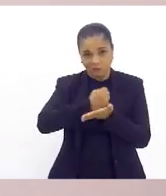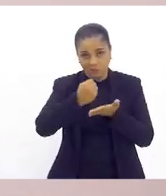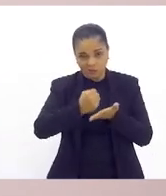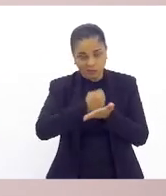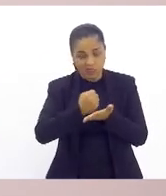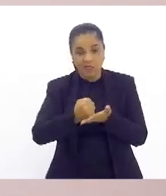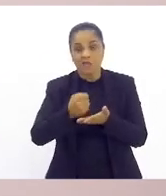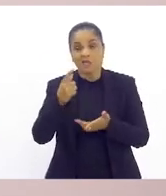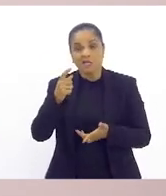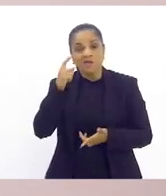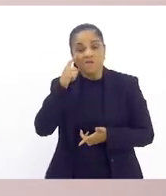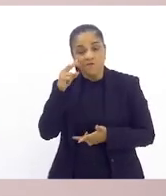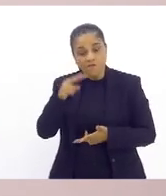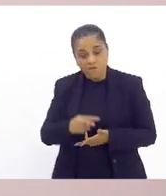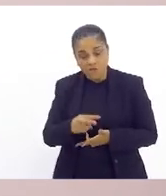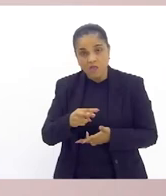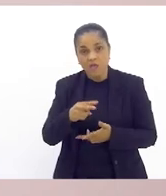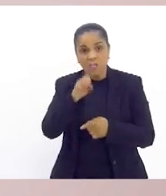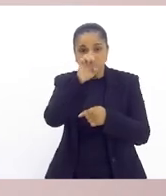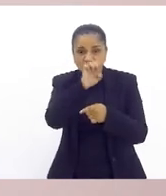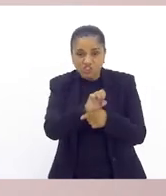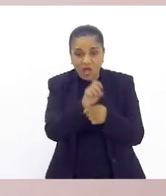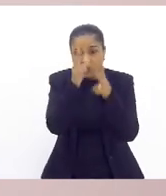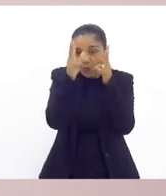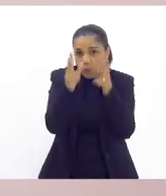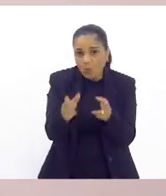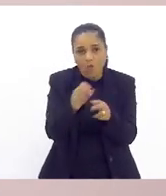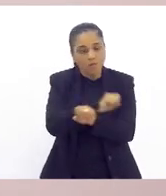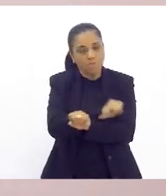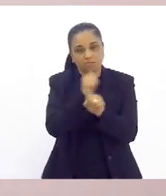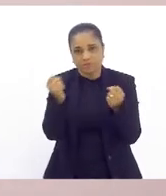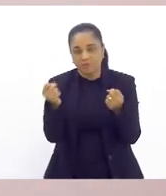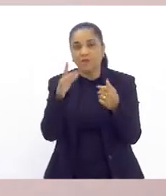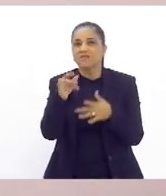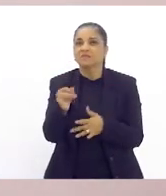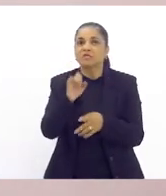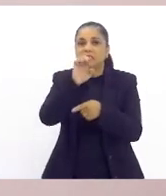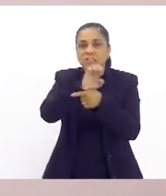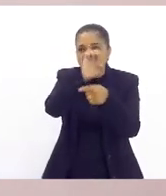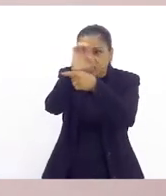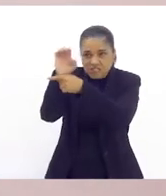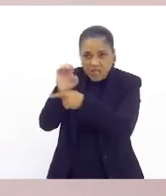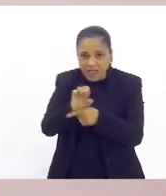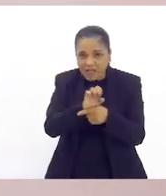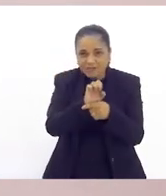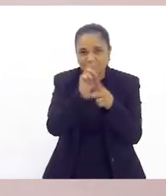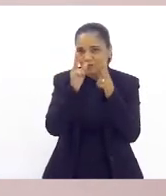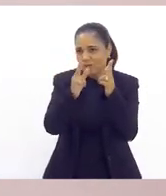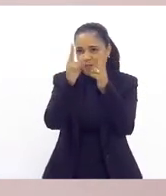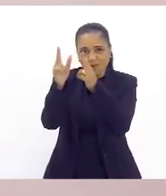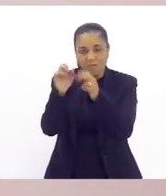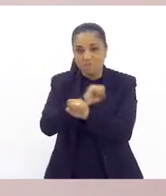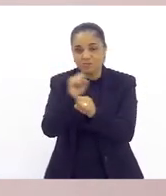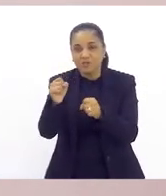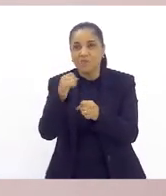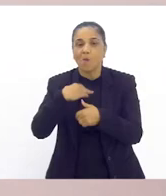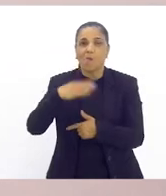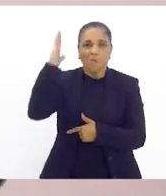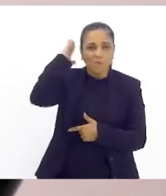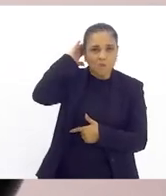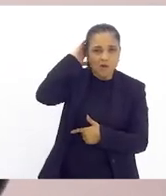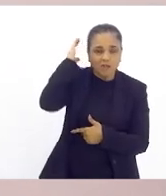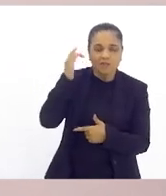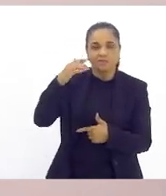tratar estados da mesma maneira ou seja o estado do Goiás tem uma particularidade o estado do Amazonas tem outra